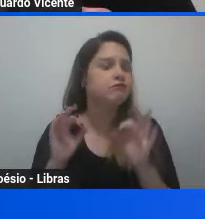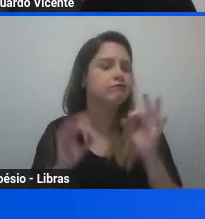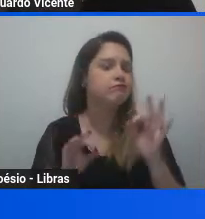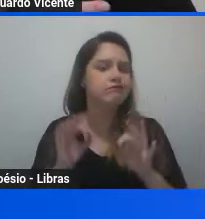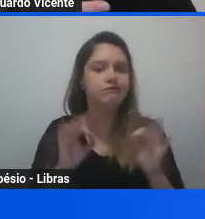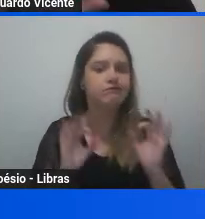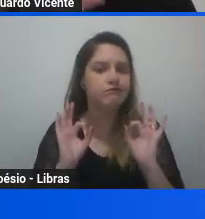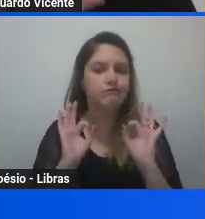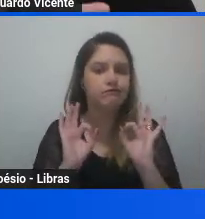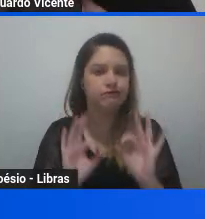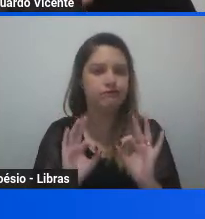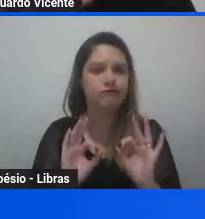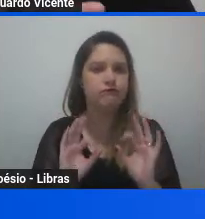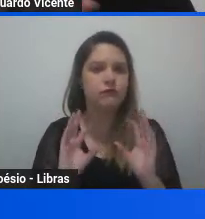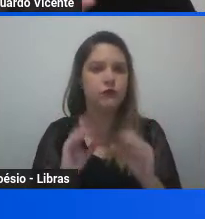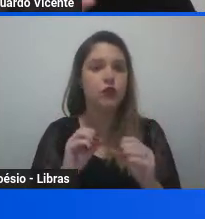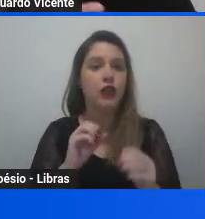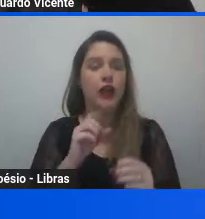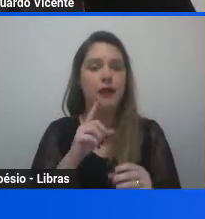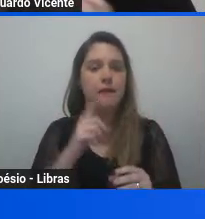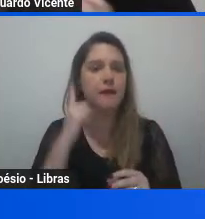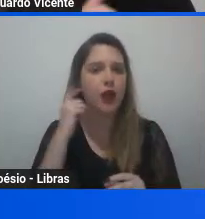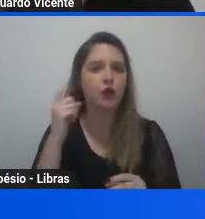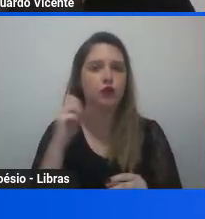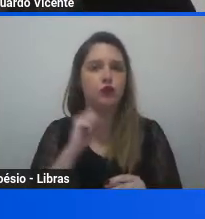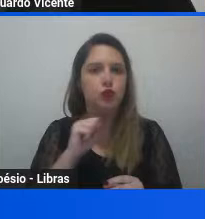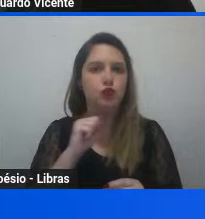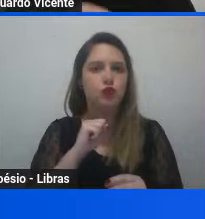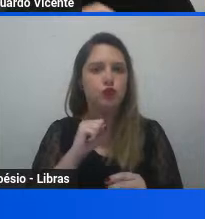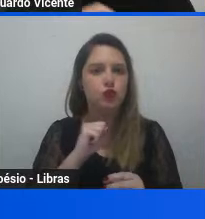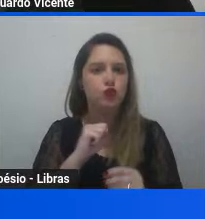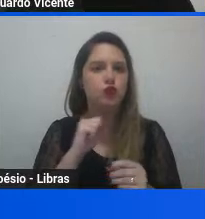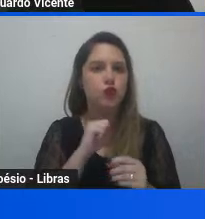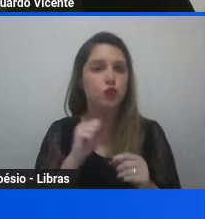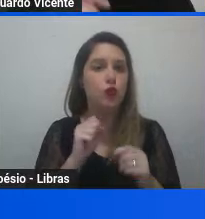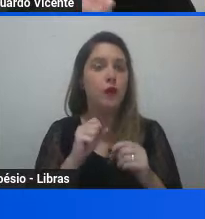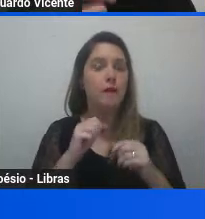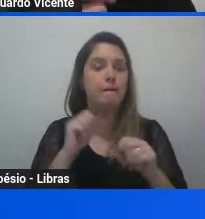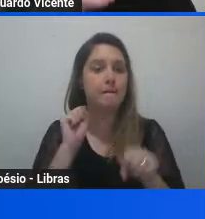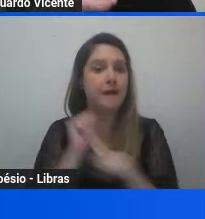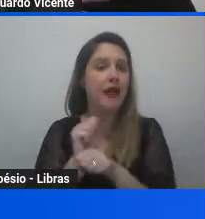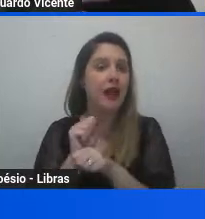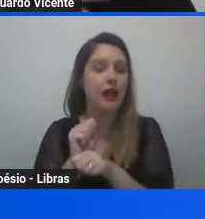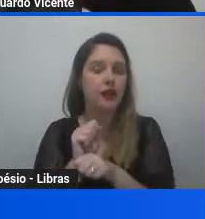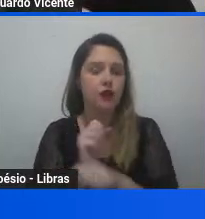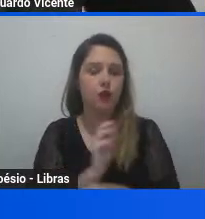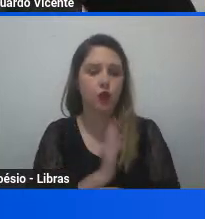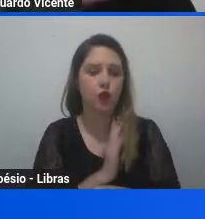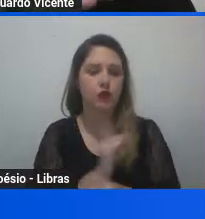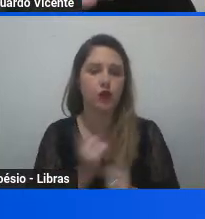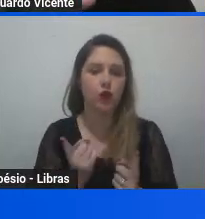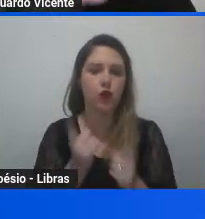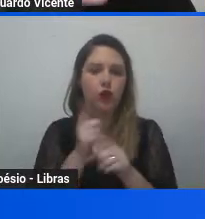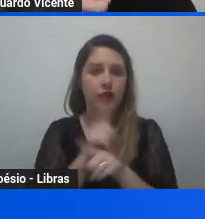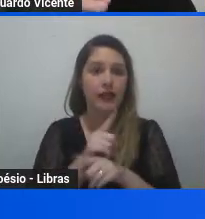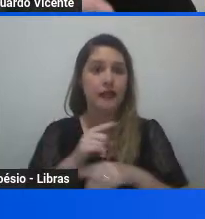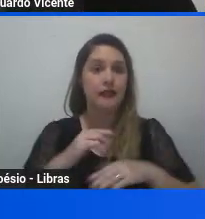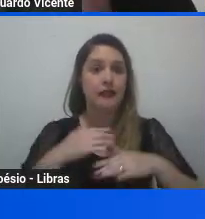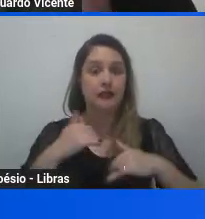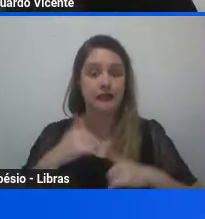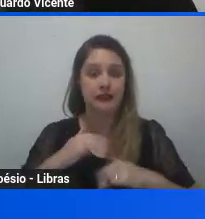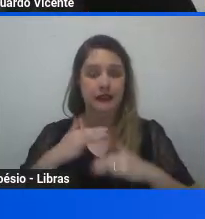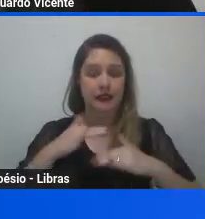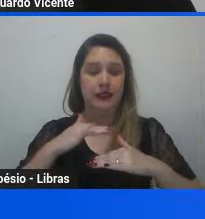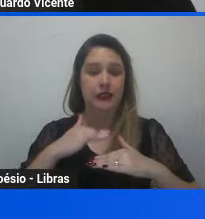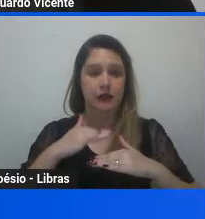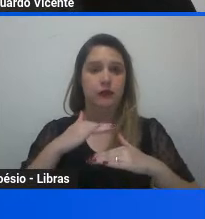tá, tum, tá, tum, tá. Não há nesse momento em parada. O coração não contrai, ele treme. É por isso que